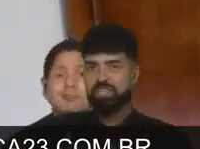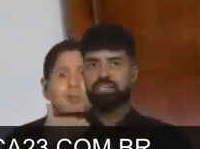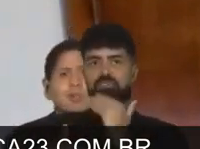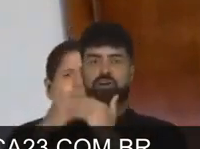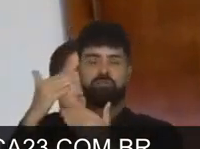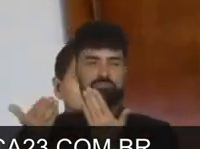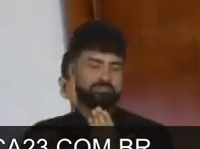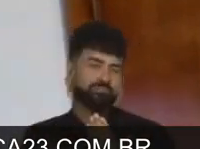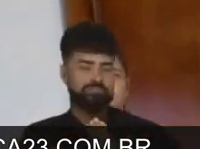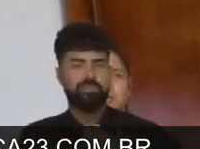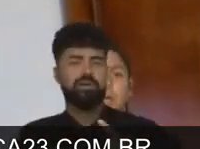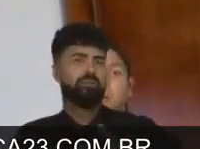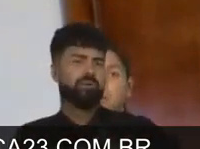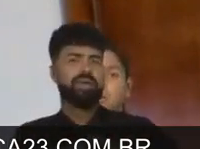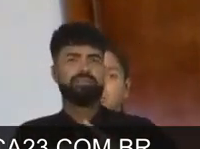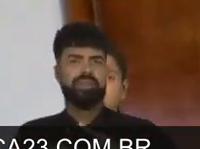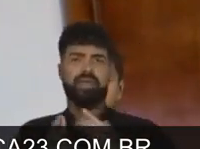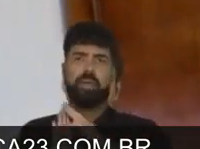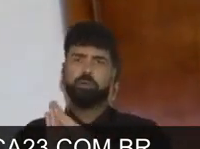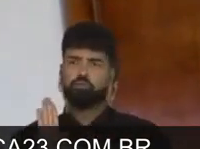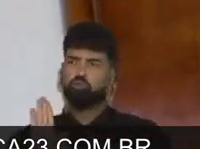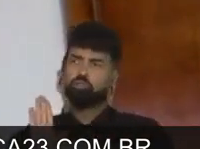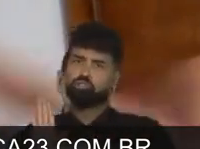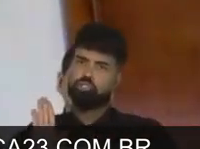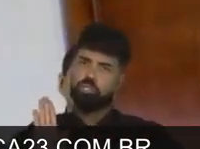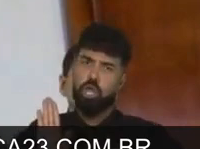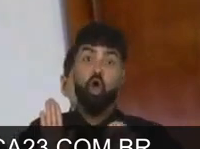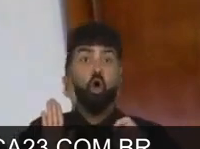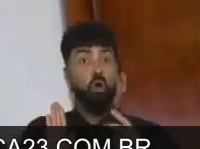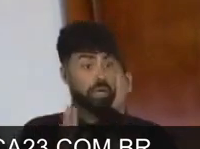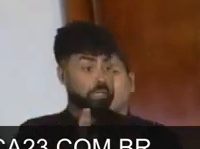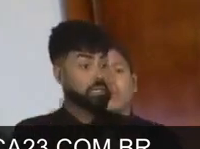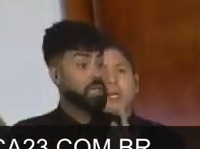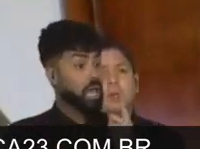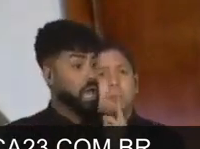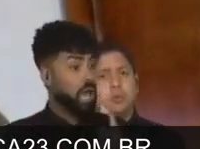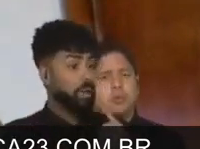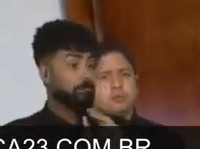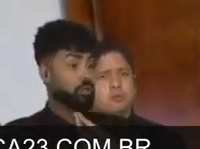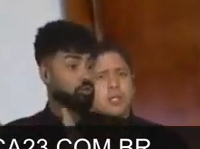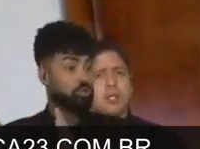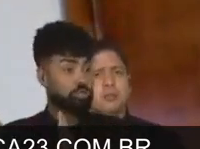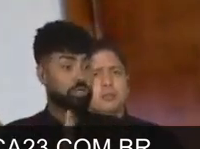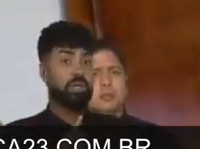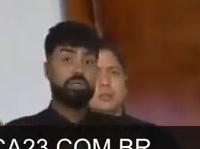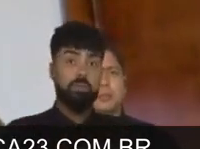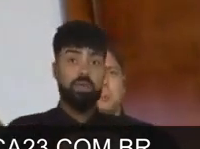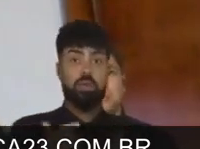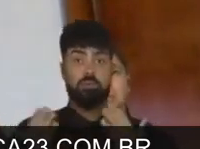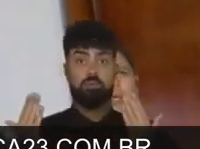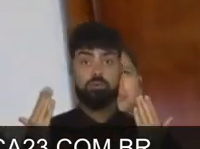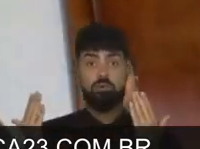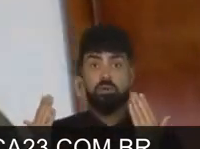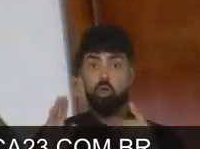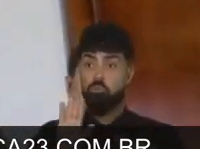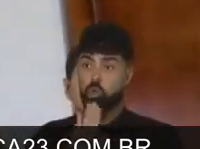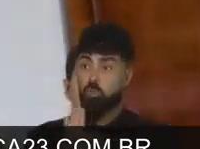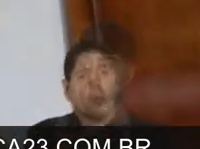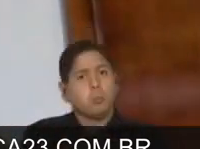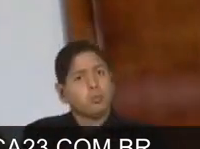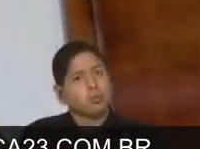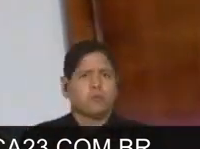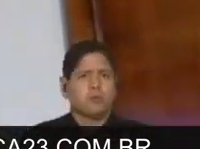tem metodologias, ou desenvolver metodologias, desenvolver parâmetros próprios do